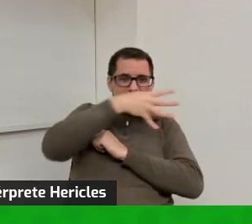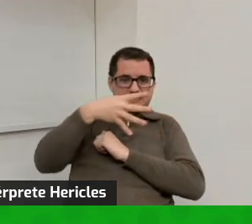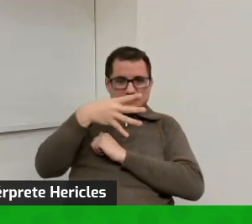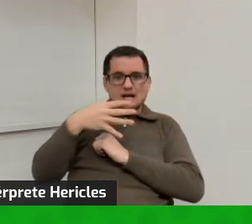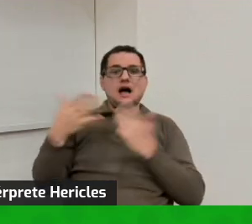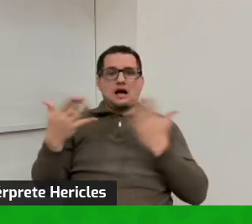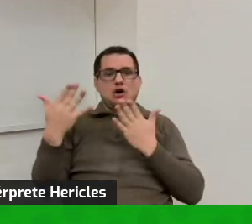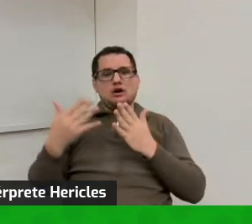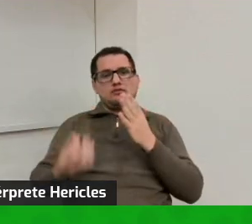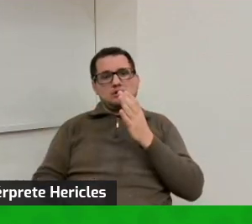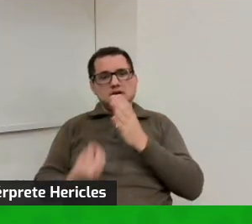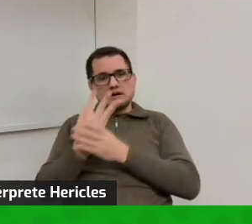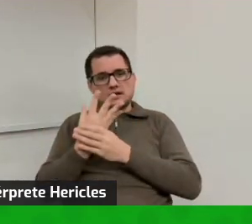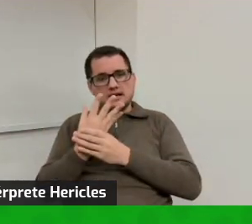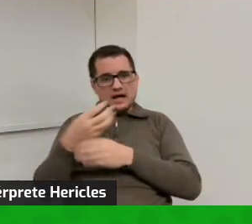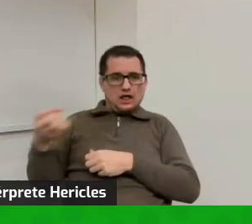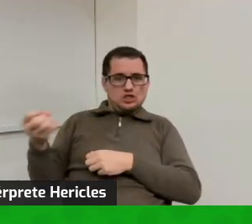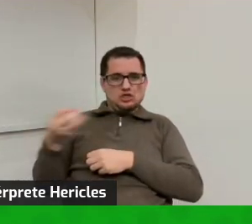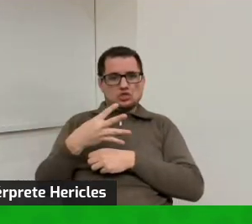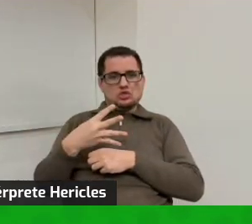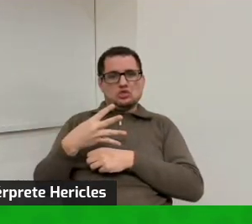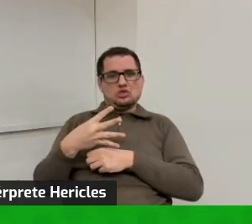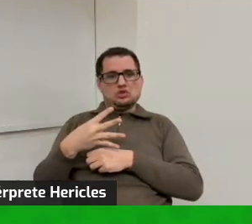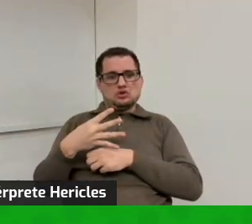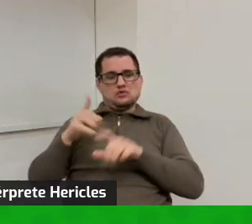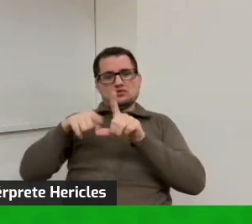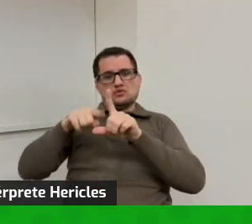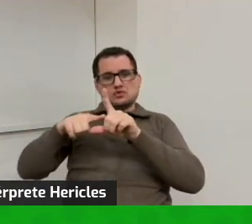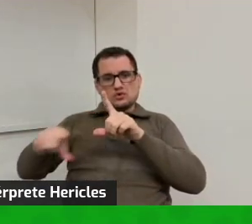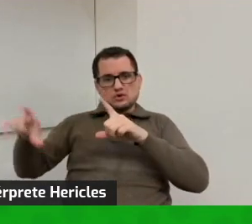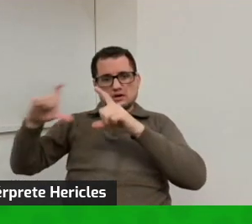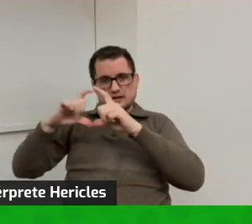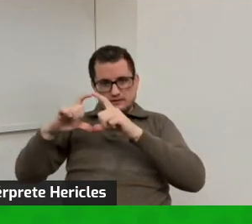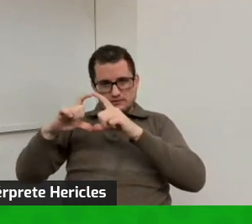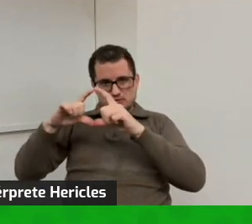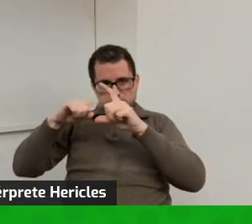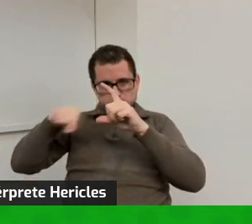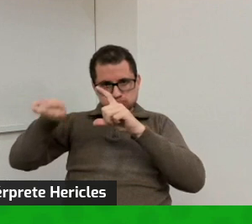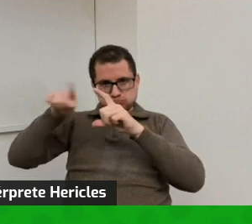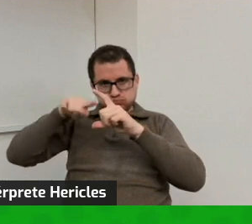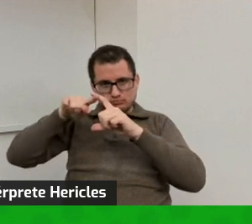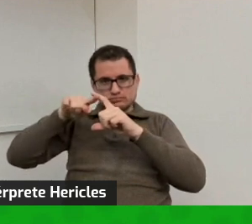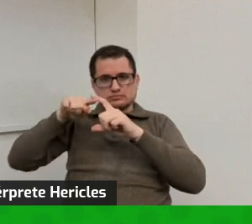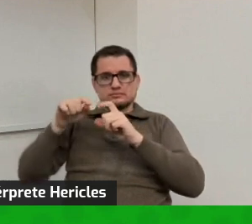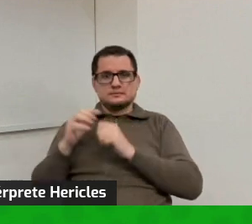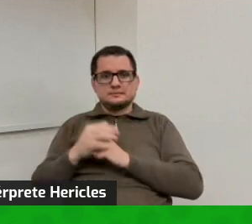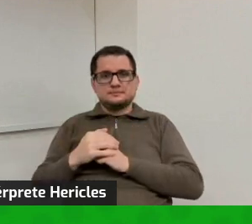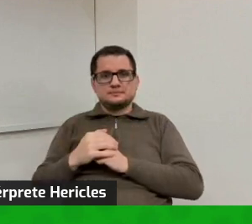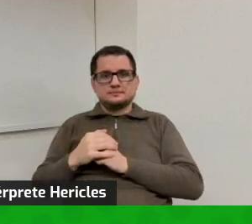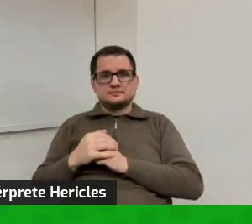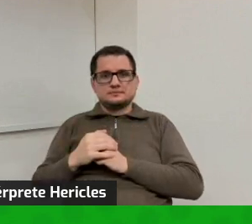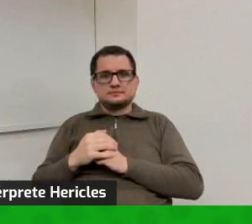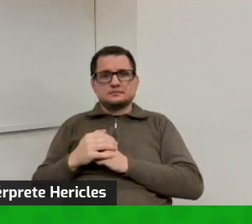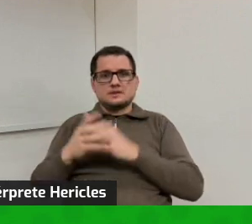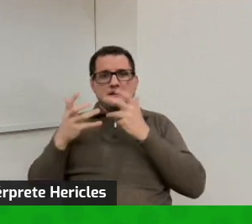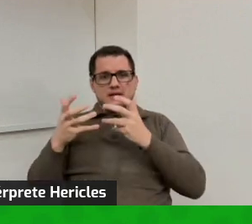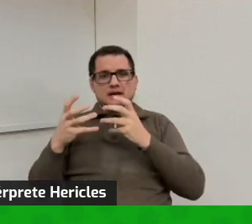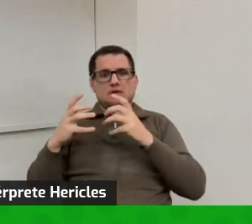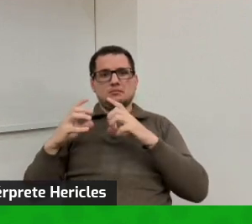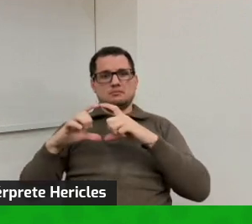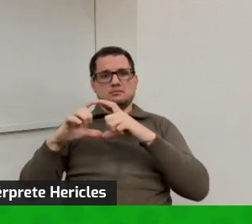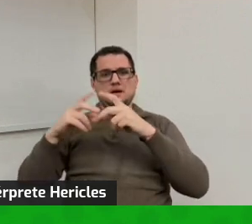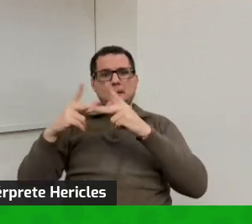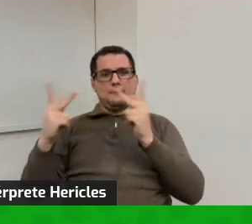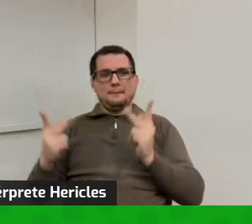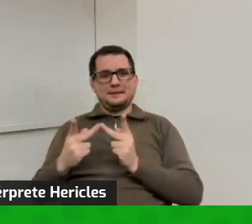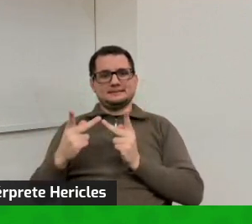o gráfico. Então, clico aqui e como a gente viu ali para gerar o gráfico, inserir, agora eu já sei que eu quero um Pix em 3D, clico